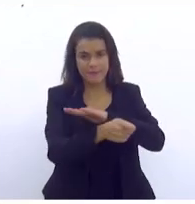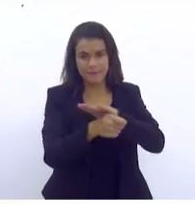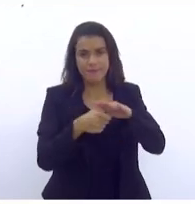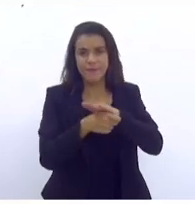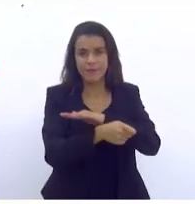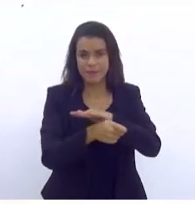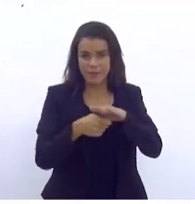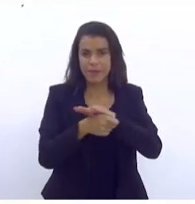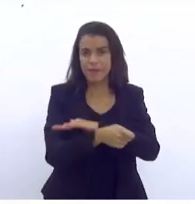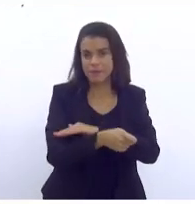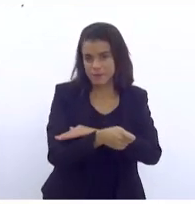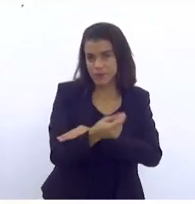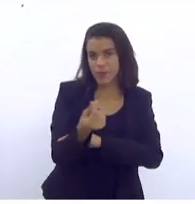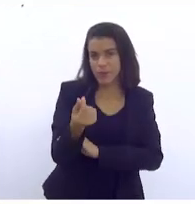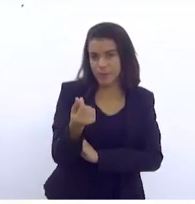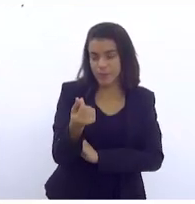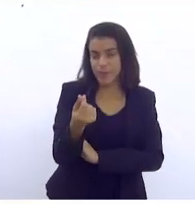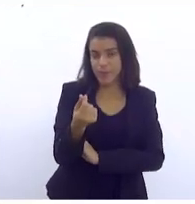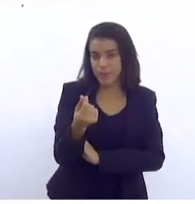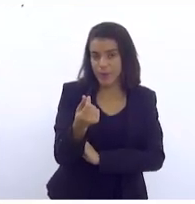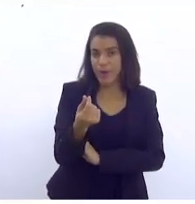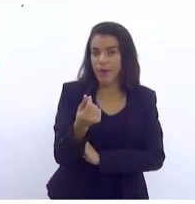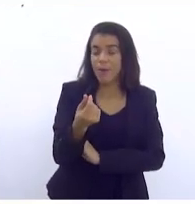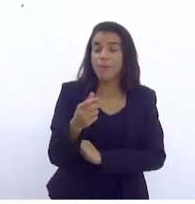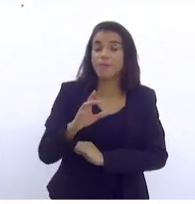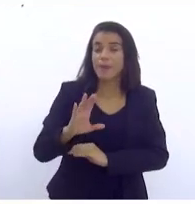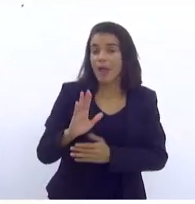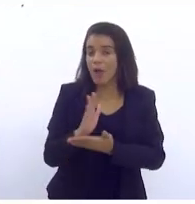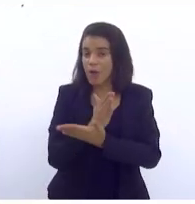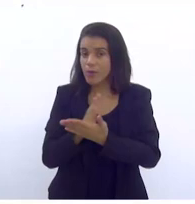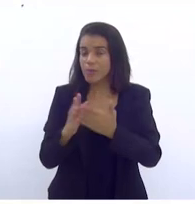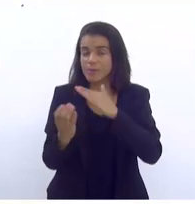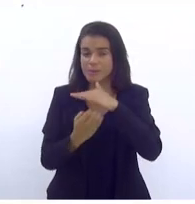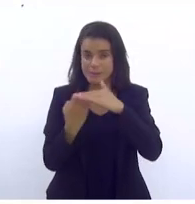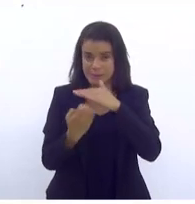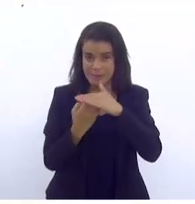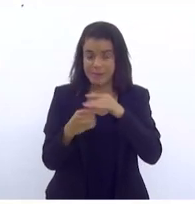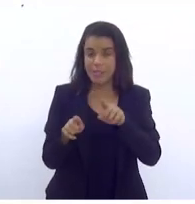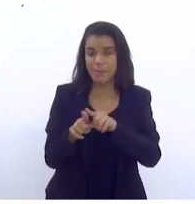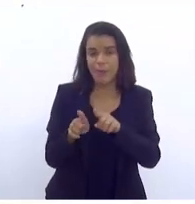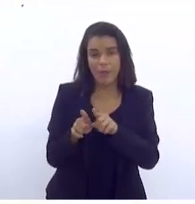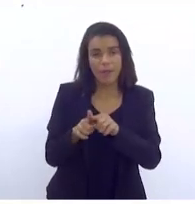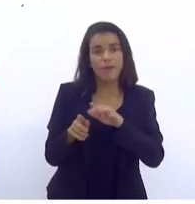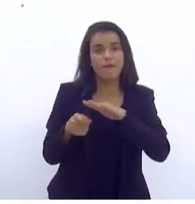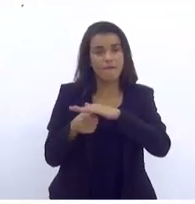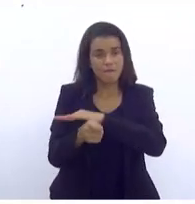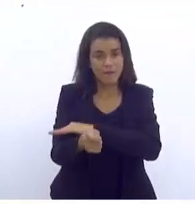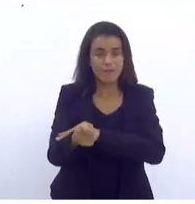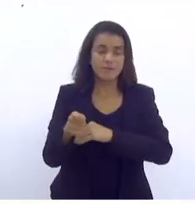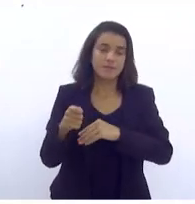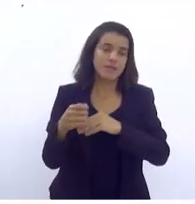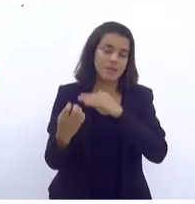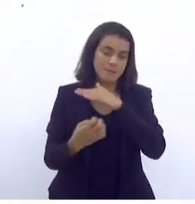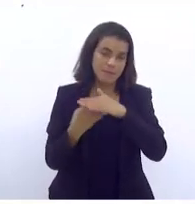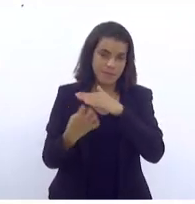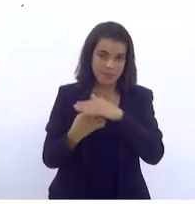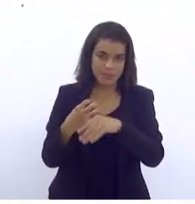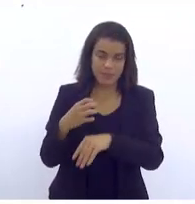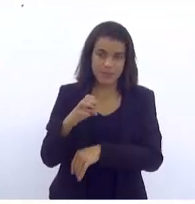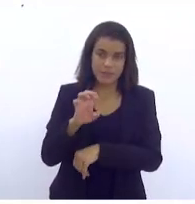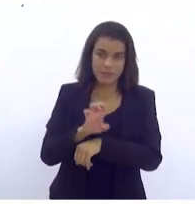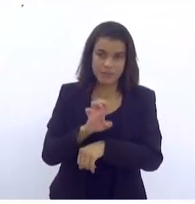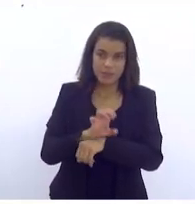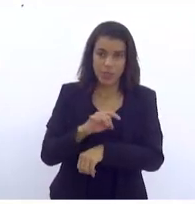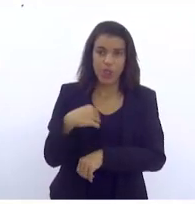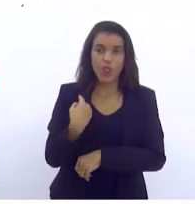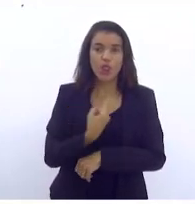a a a a parte dessas companhias como também financia companhias estaduais nós eh a gente fala que nós